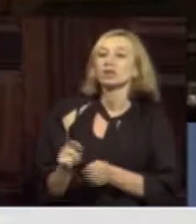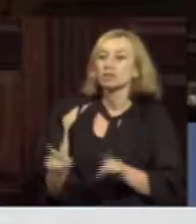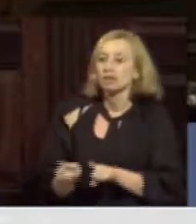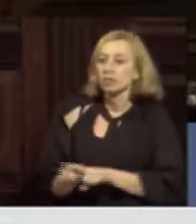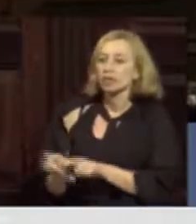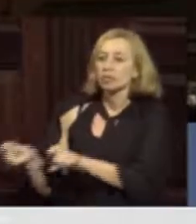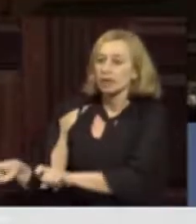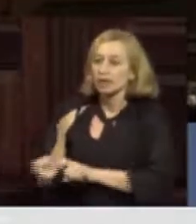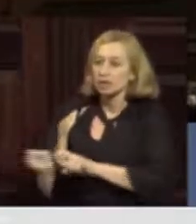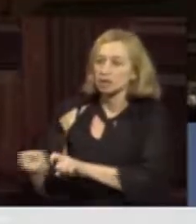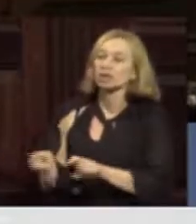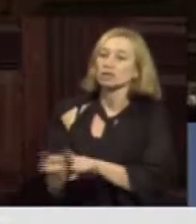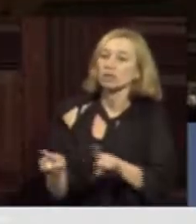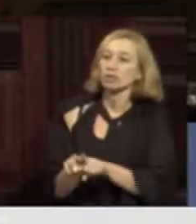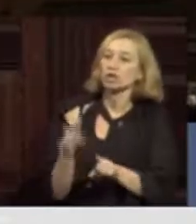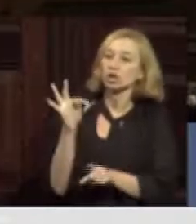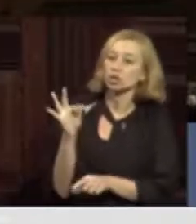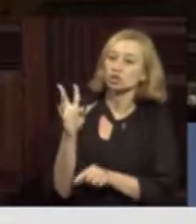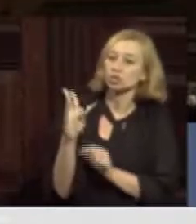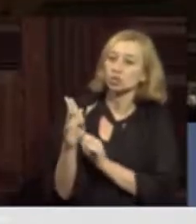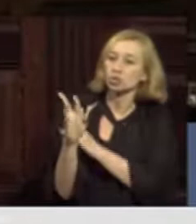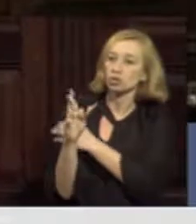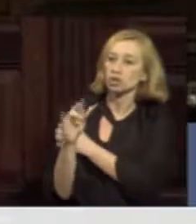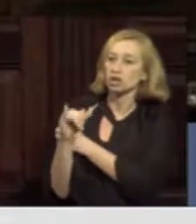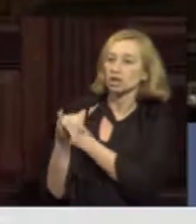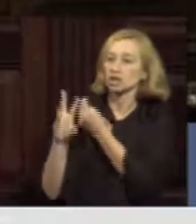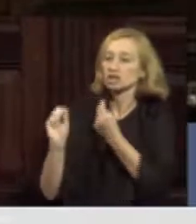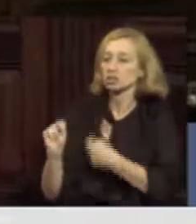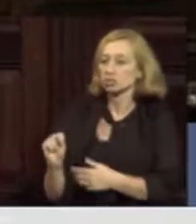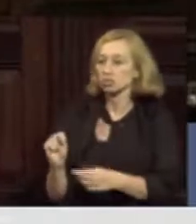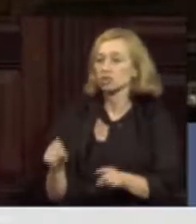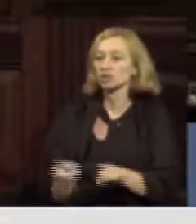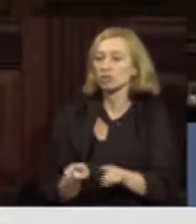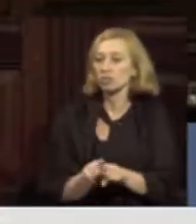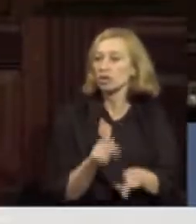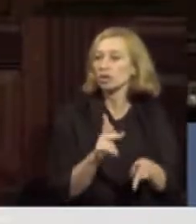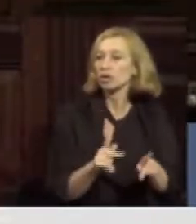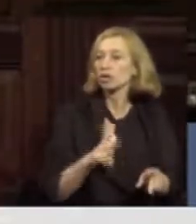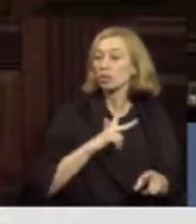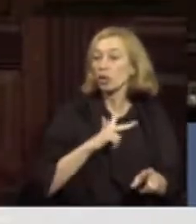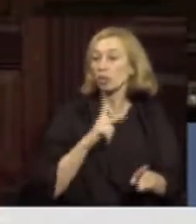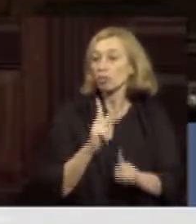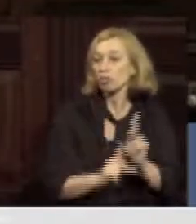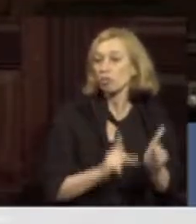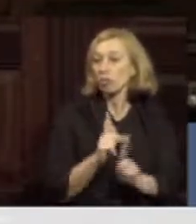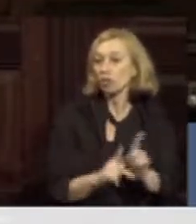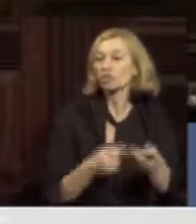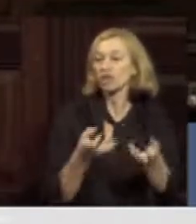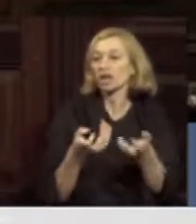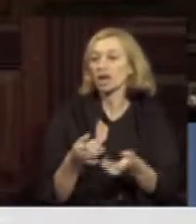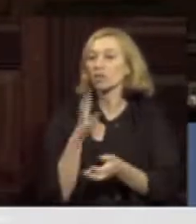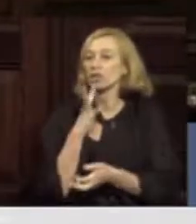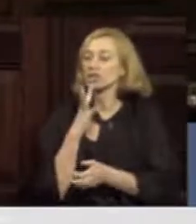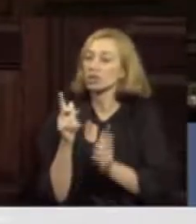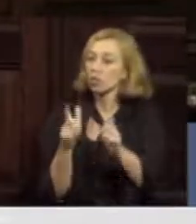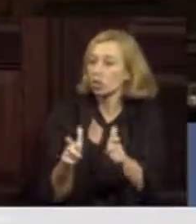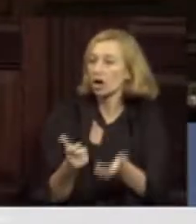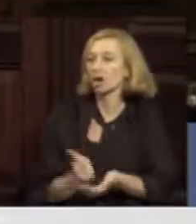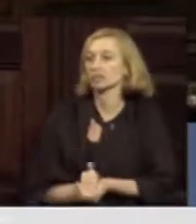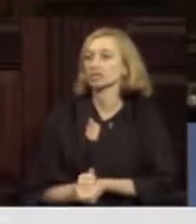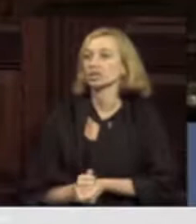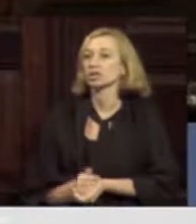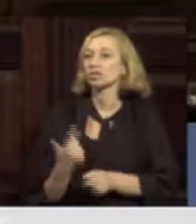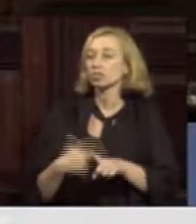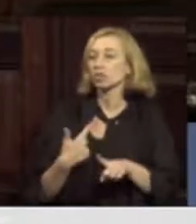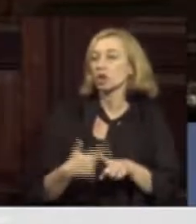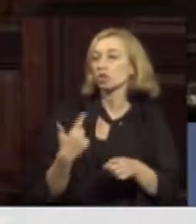e, claro, para o turismo, para a própria população que quer conhecer Nova Friburgo e outras cidades do estado, porque esse